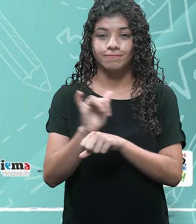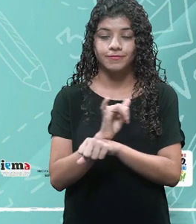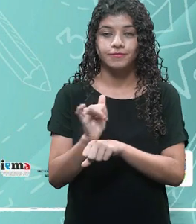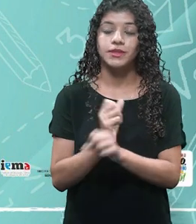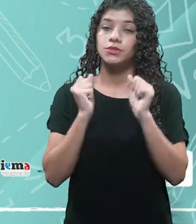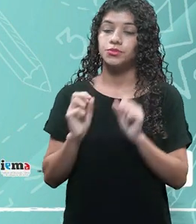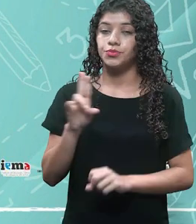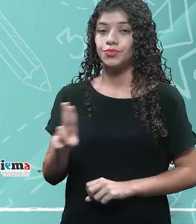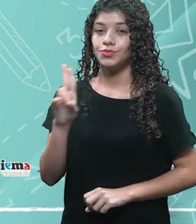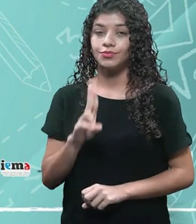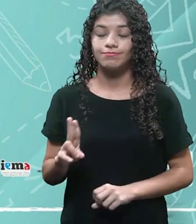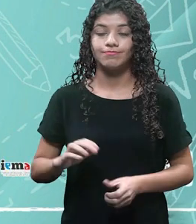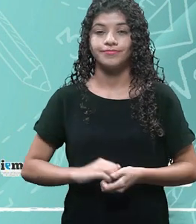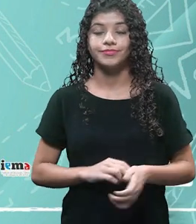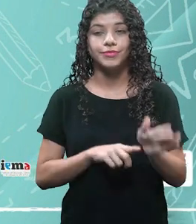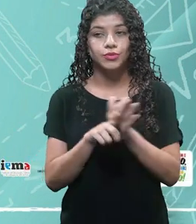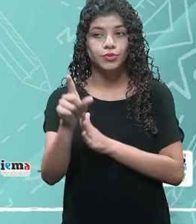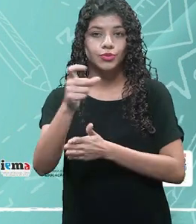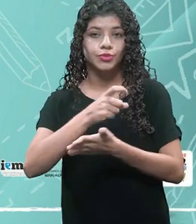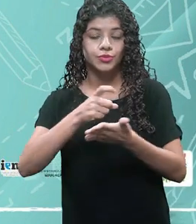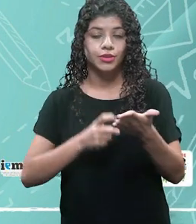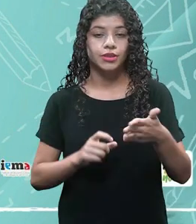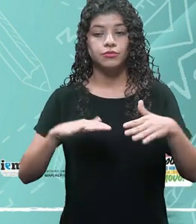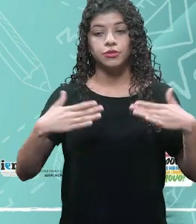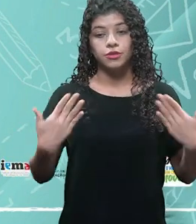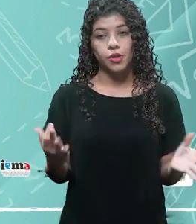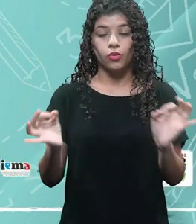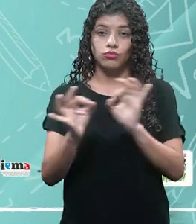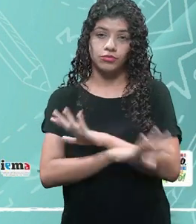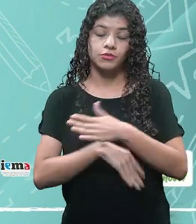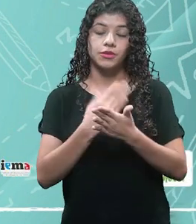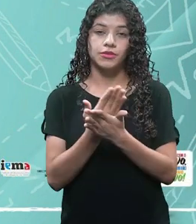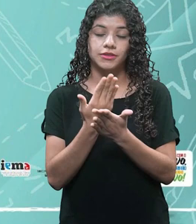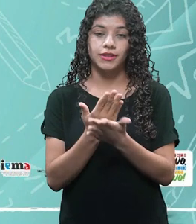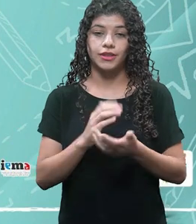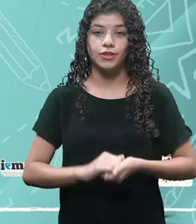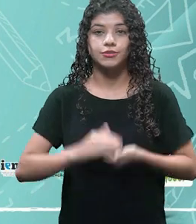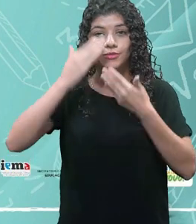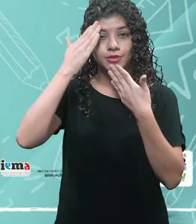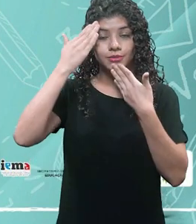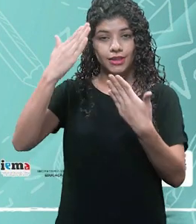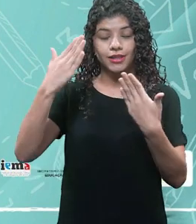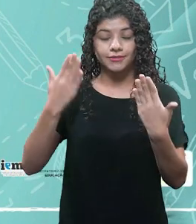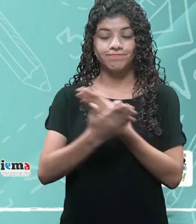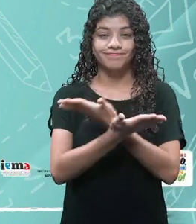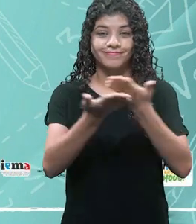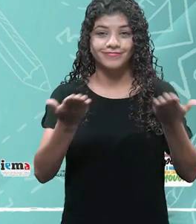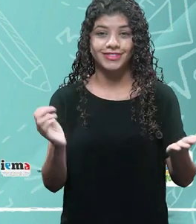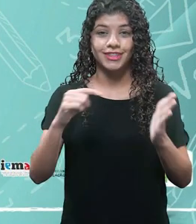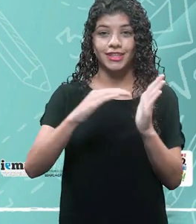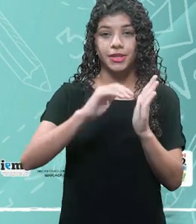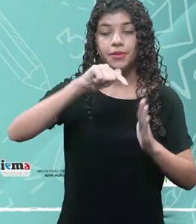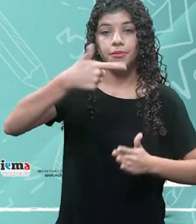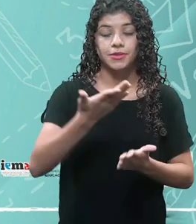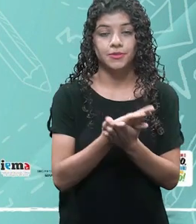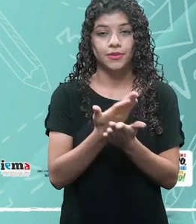e ferramentas que a gente pode utilizar para poder fazer um questionamento de textos então a gente encerra por aqui e eu agradeço a atenção